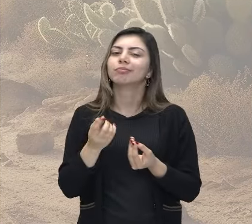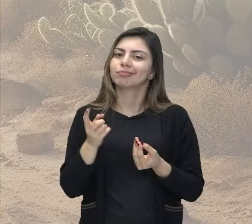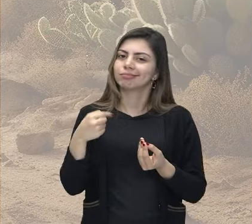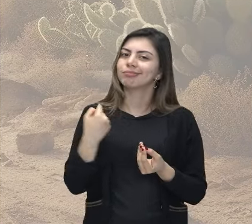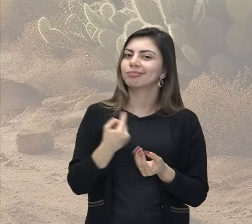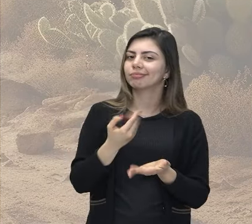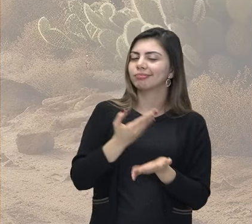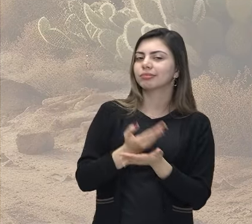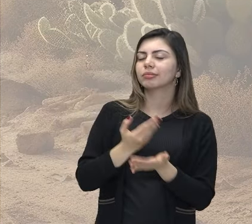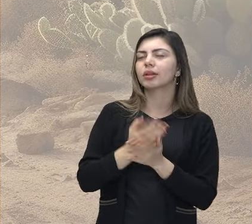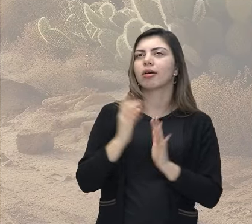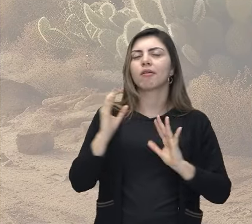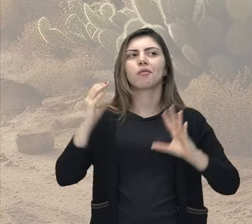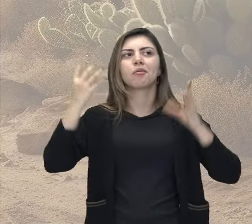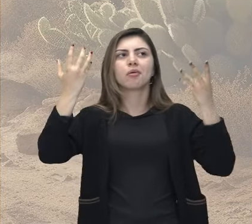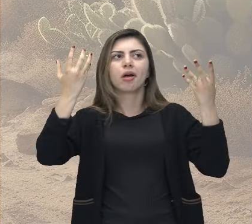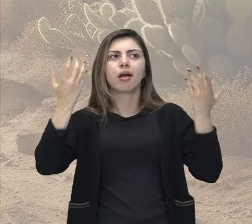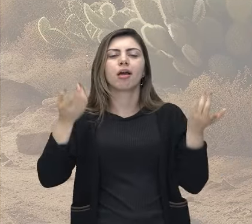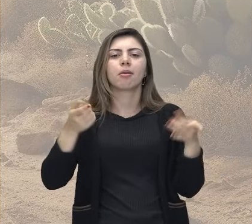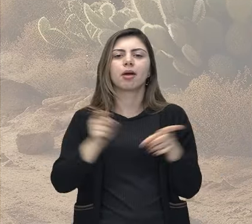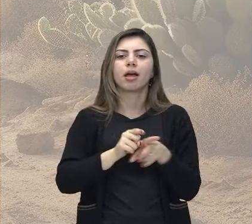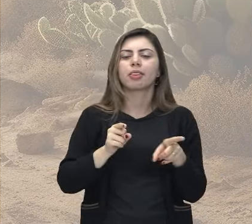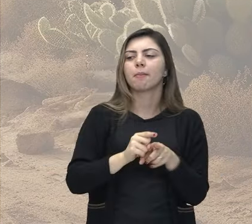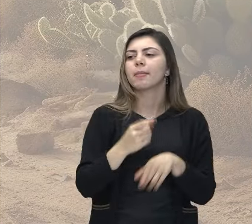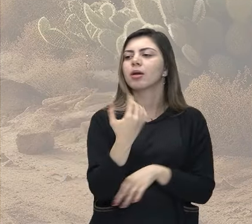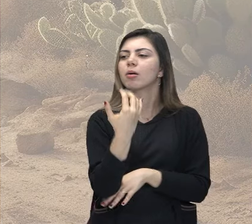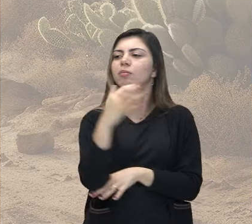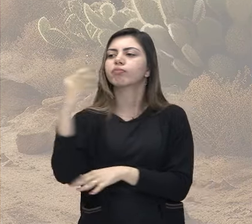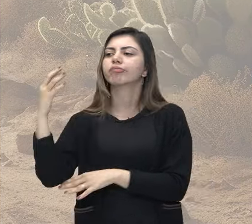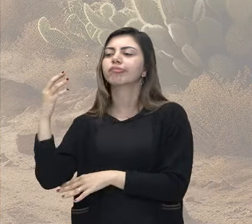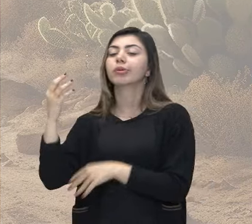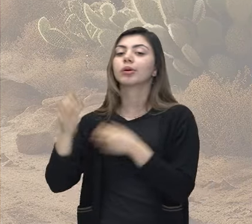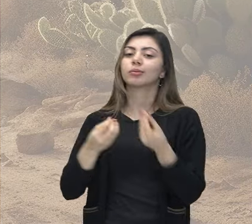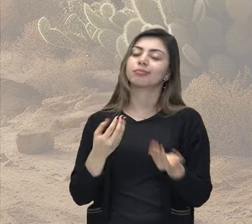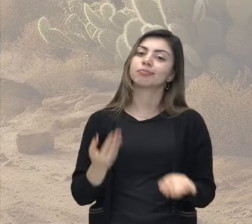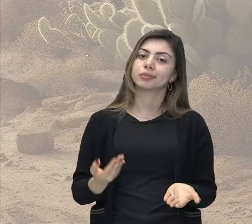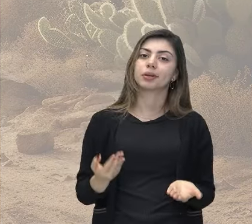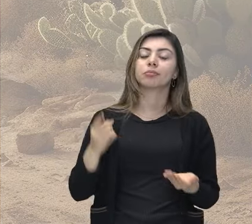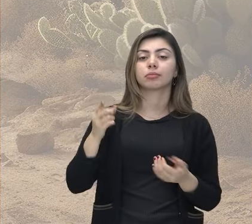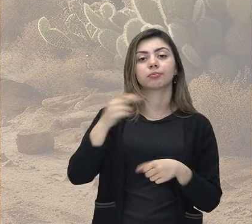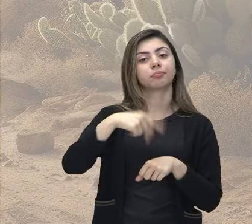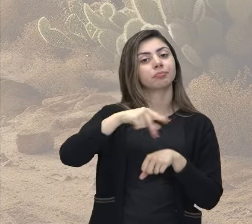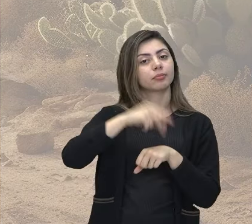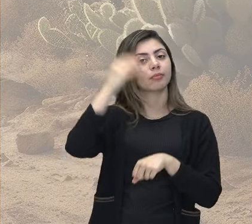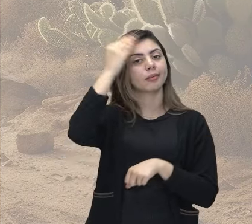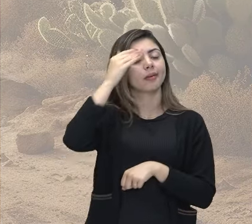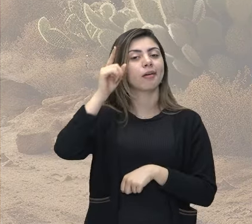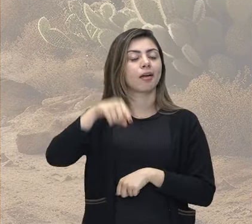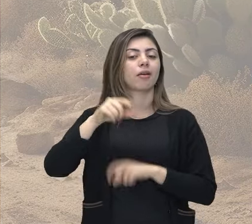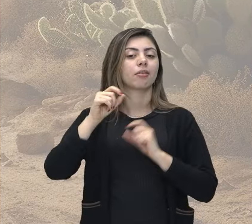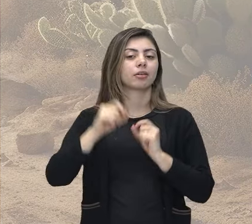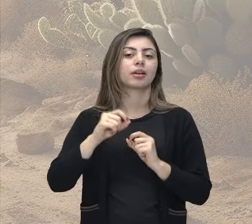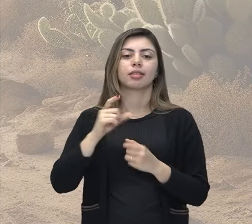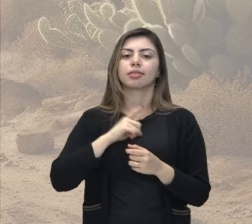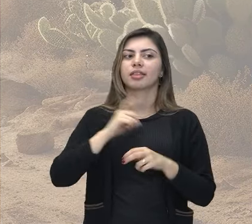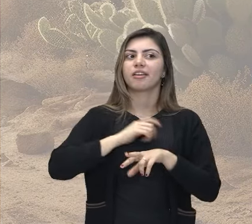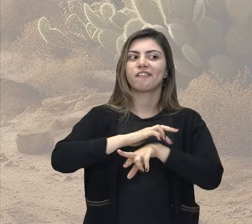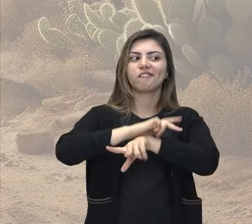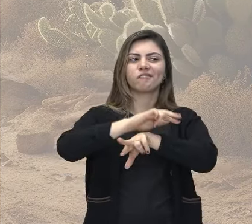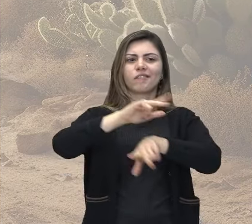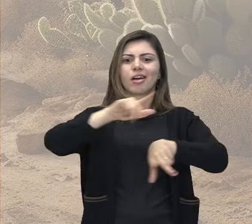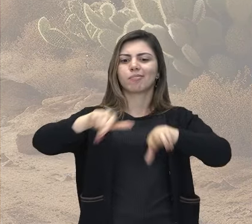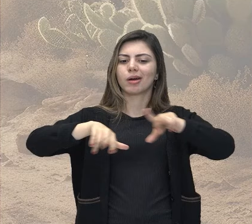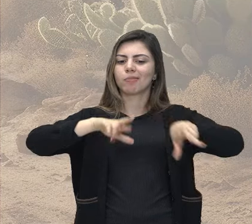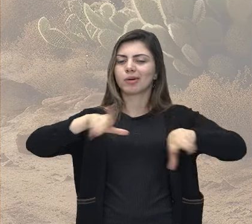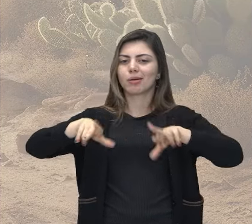né, do clima com a vegetação. O México, gente, abriga aí uma das vegetações mais variadas do mundo, assim como a